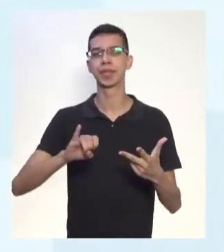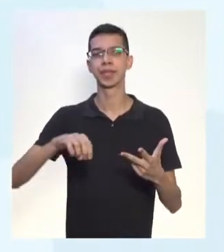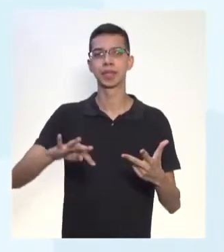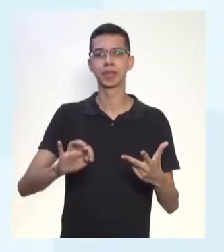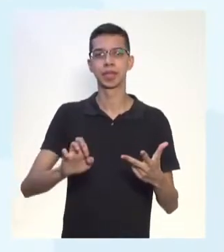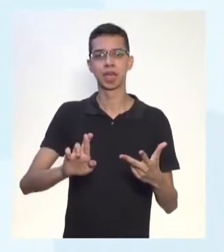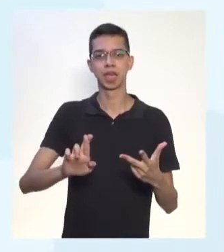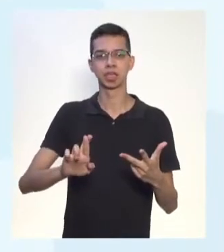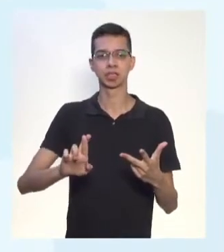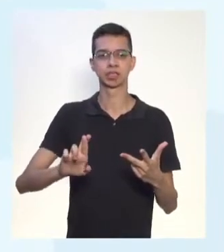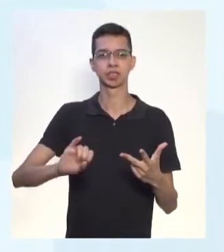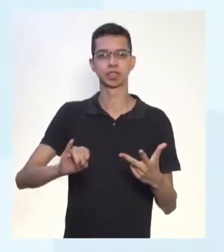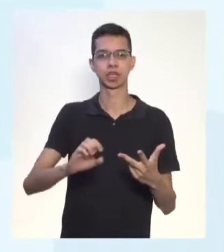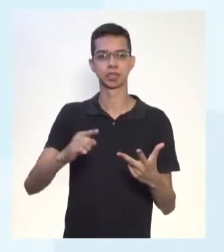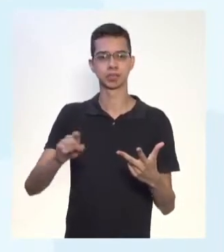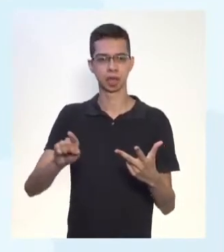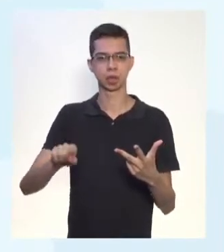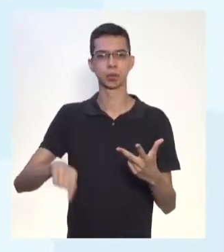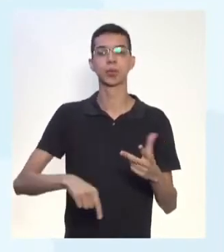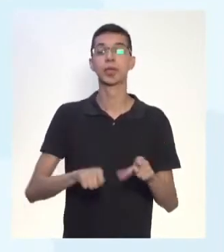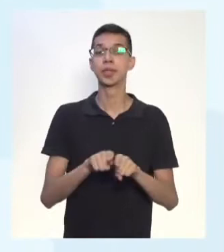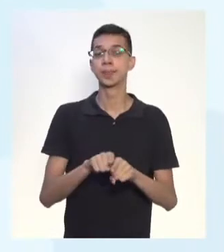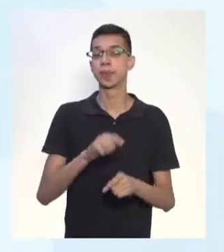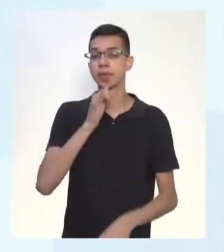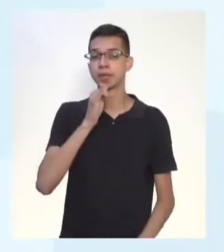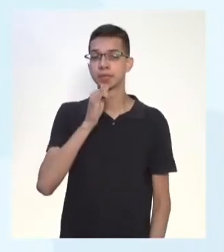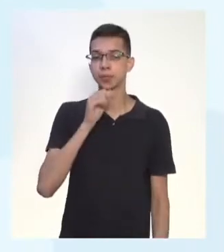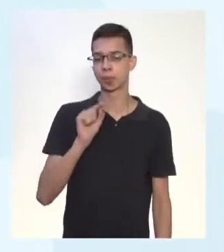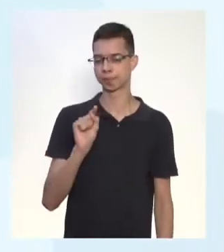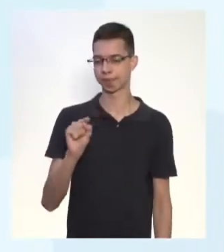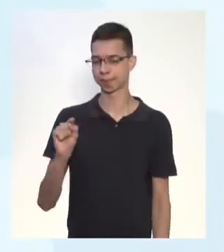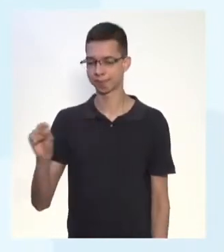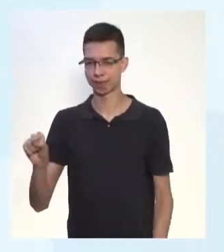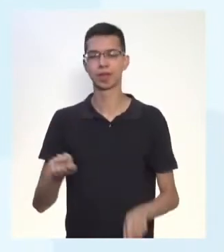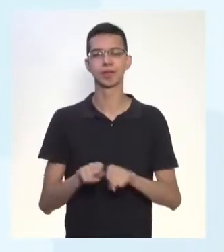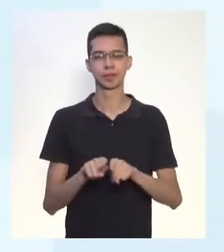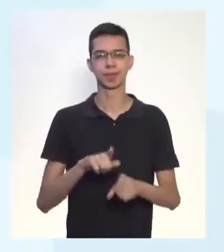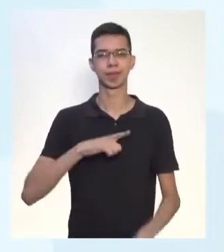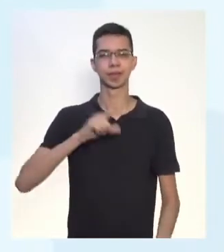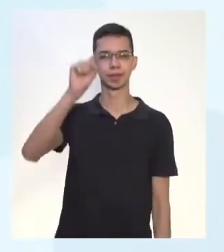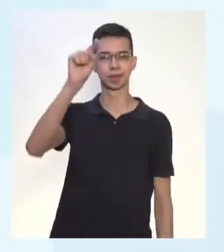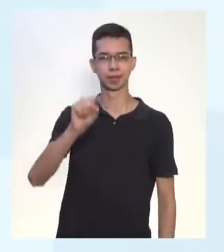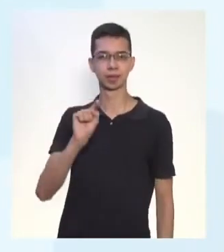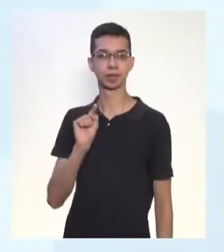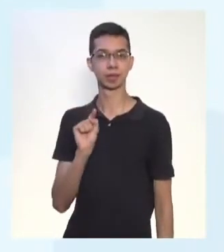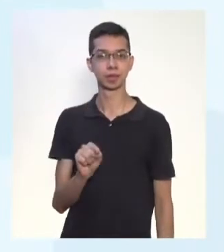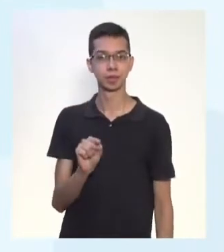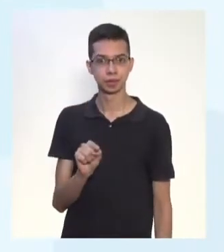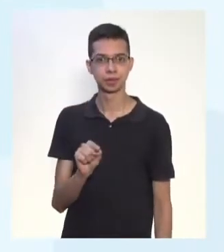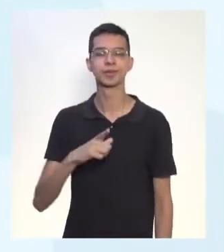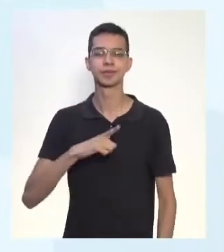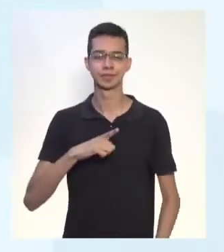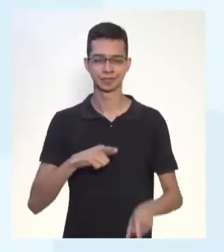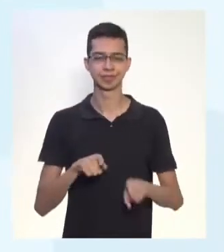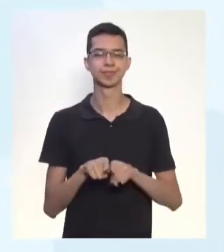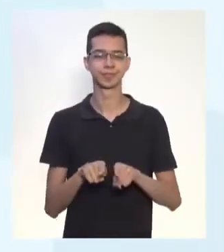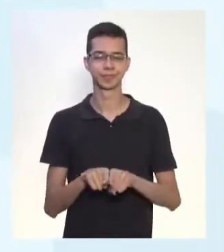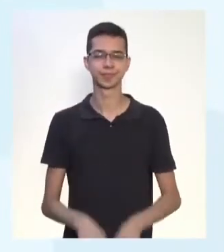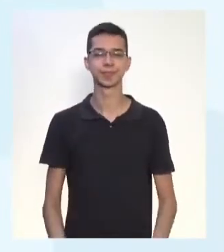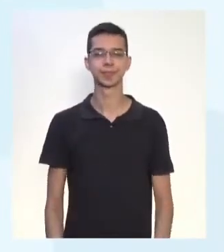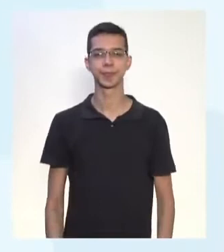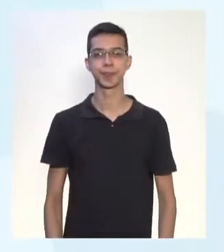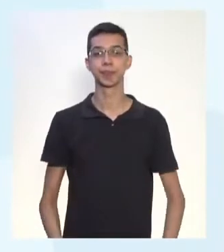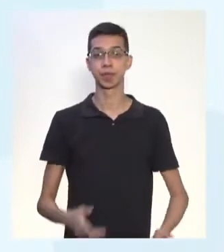interjeições e sinais de pontuação com reticências e pontos de exclamação. Então, nós sabemos que se um texto ele estiver na